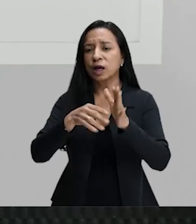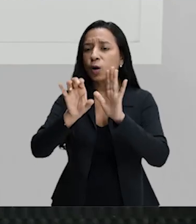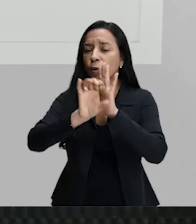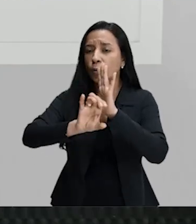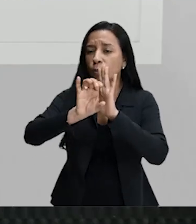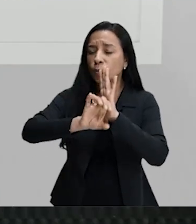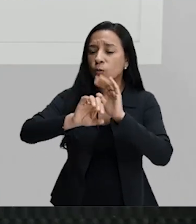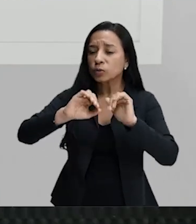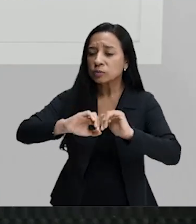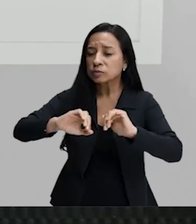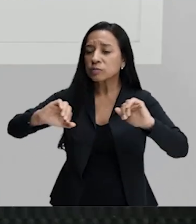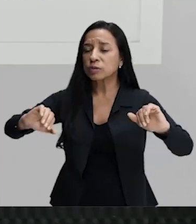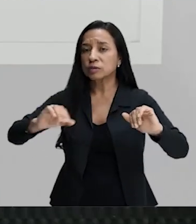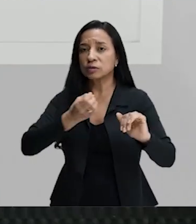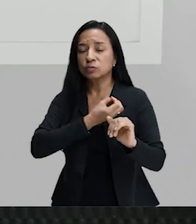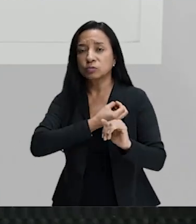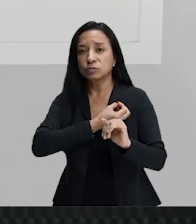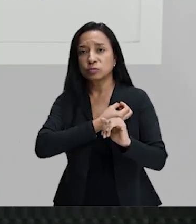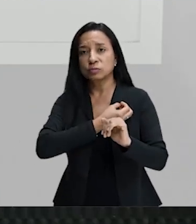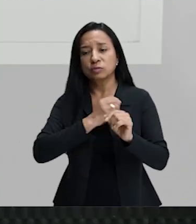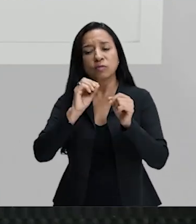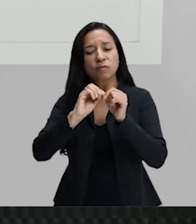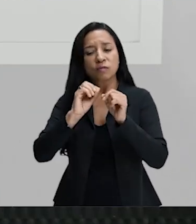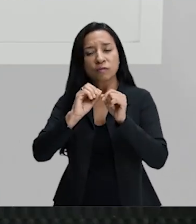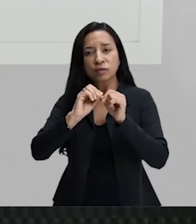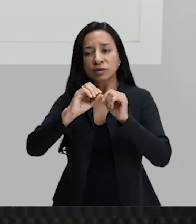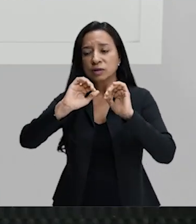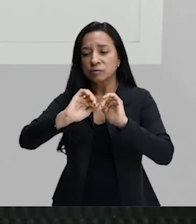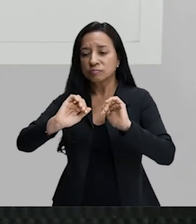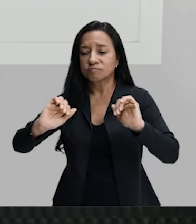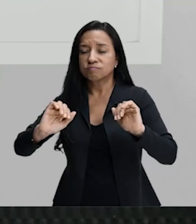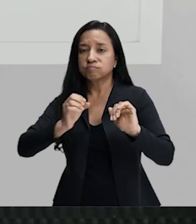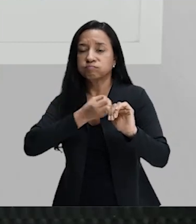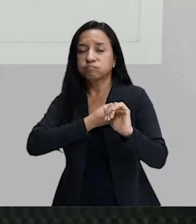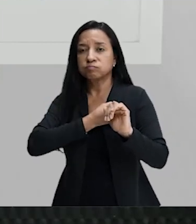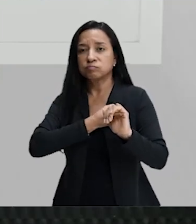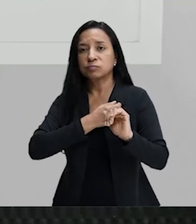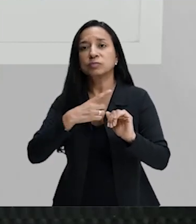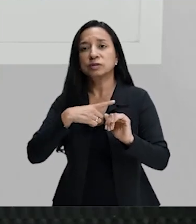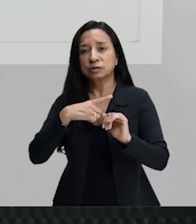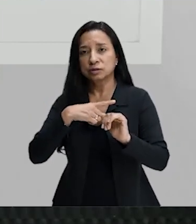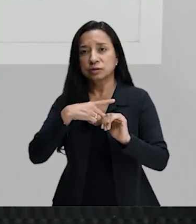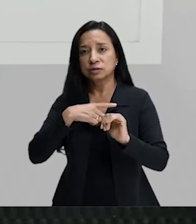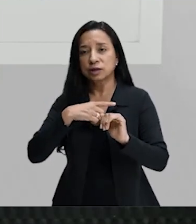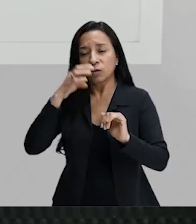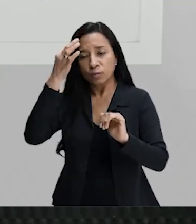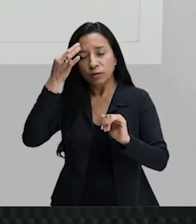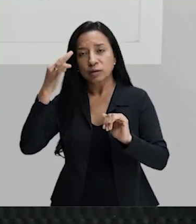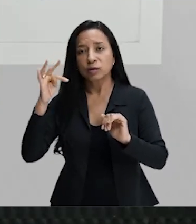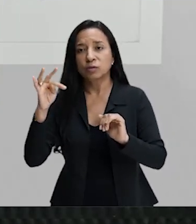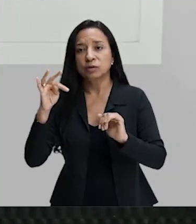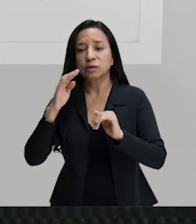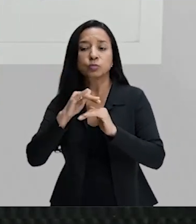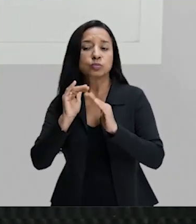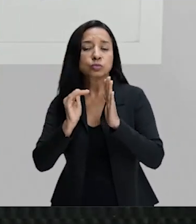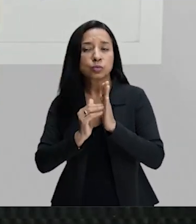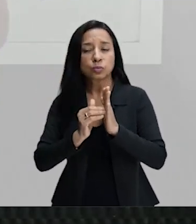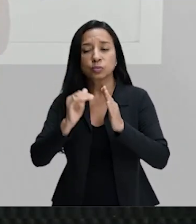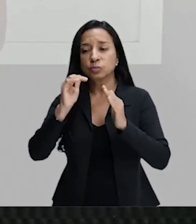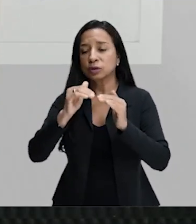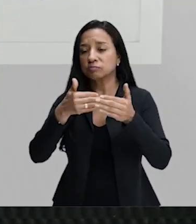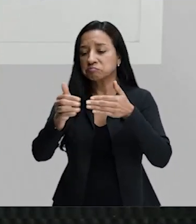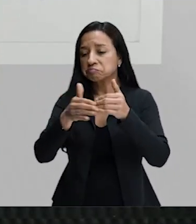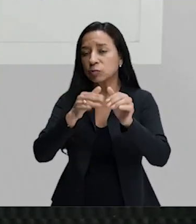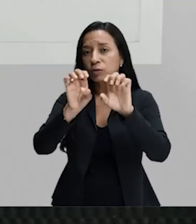você fazer a decomposição. Tá? Existe um teorema fundamental da álgebra que diz que toda e qualquer